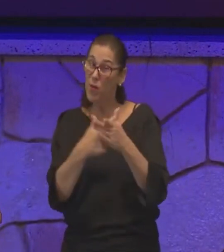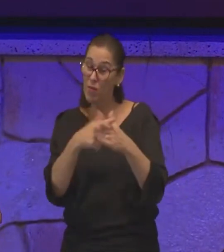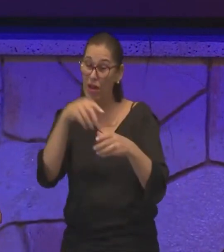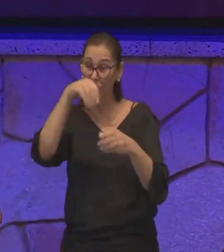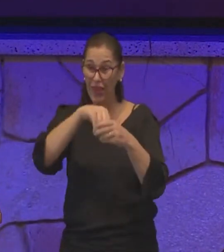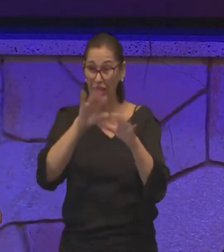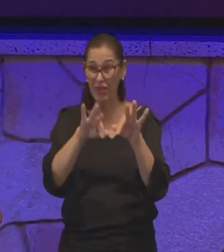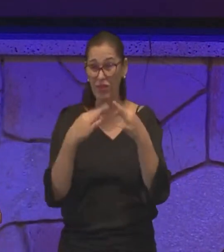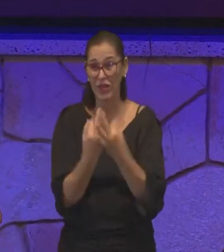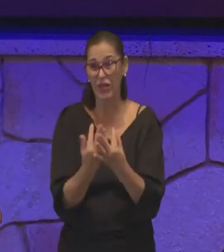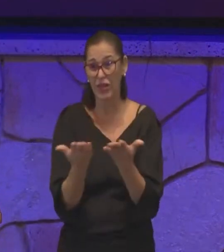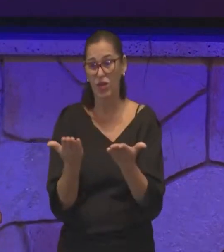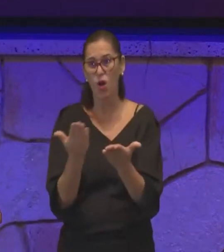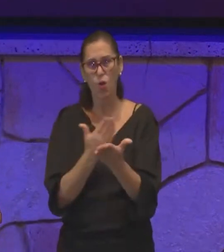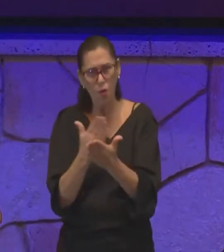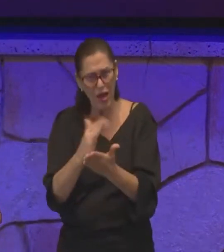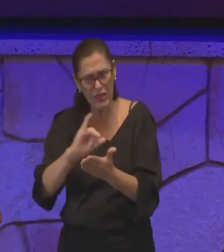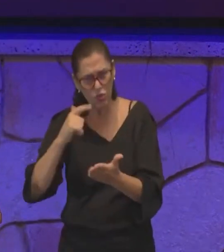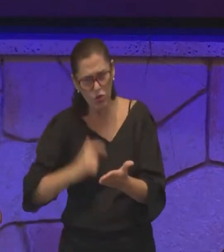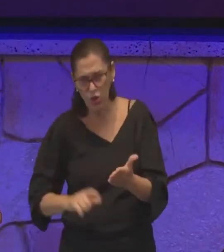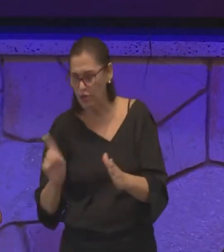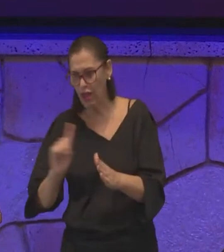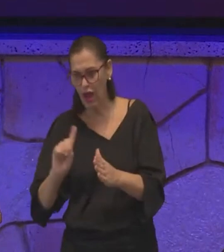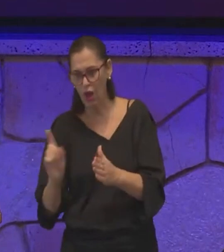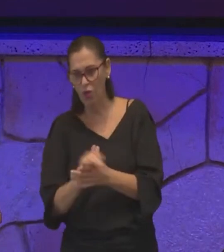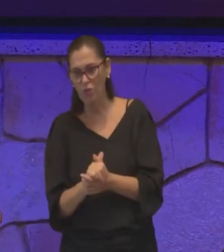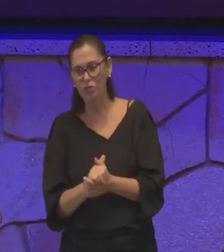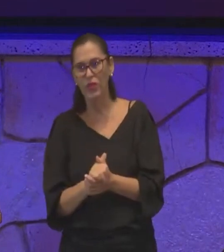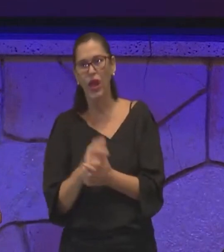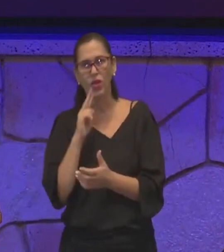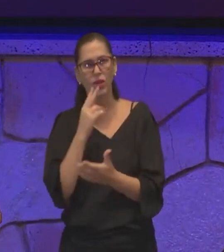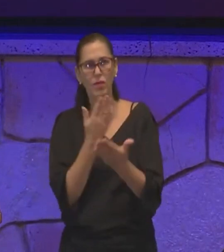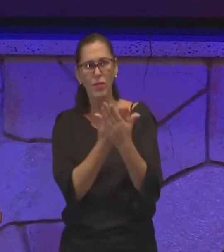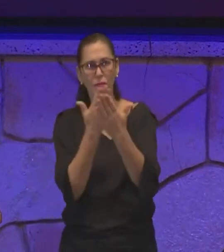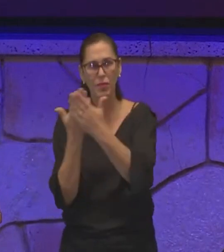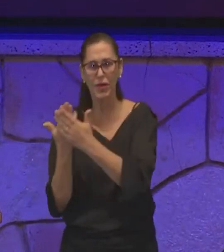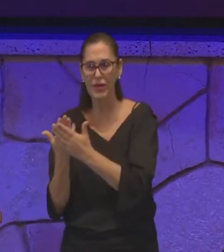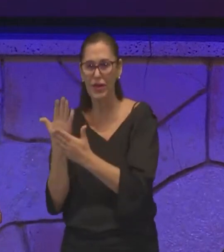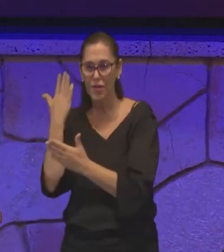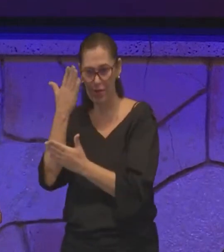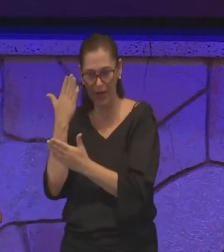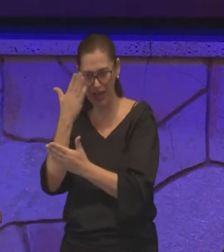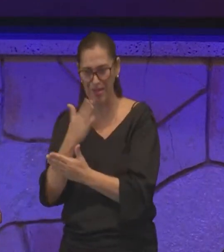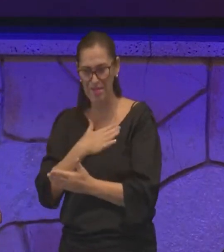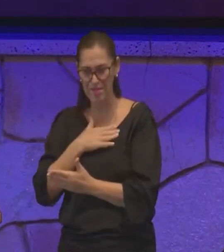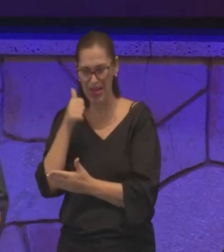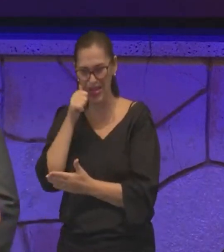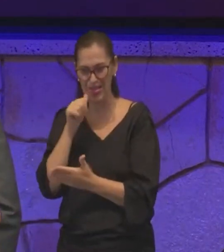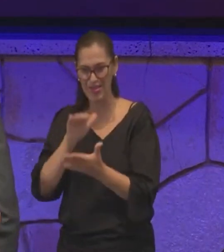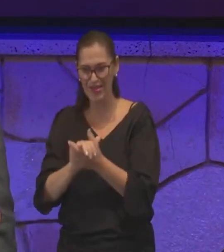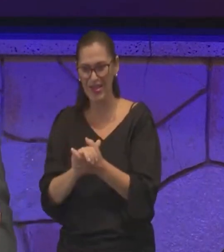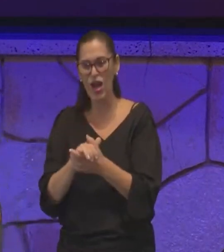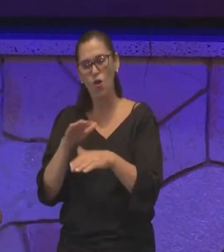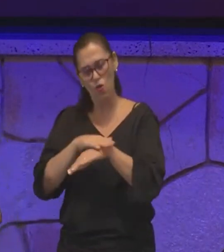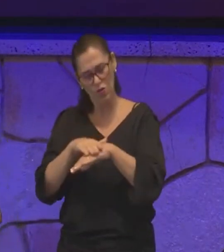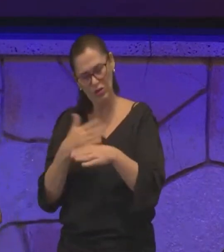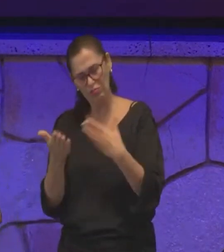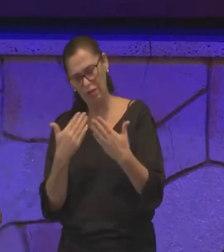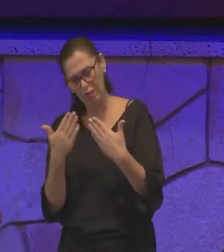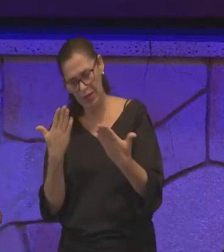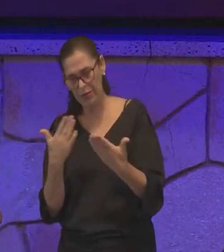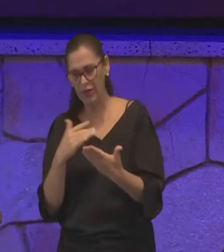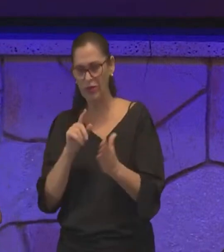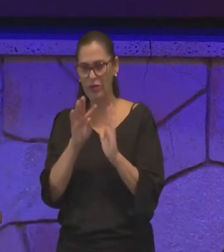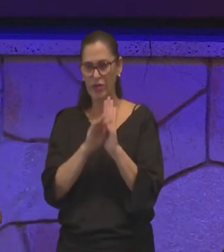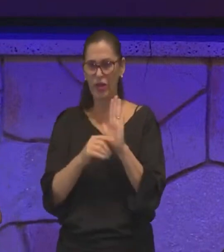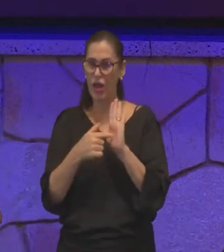acontece, não começa com ele. Eu estava pregando para minha esposa agora à tarde, conversando sobre esse texto, e ela